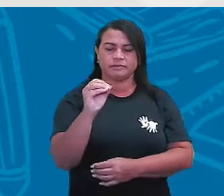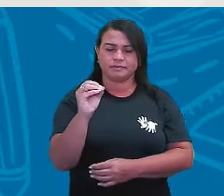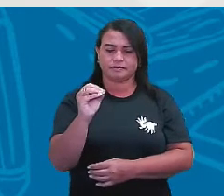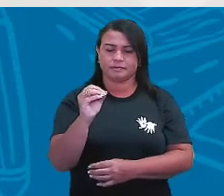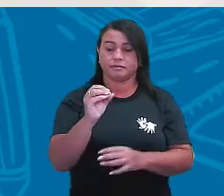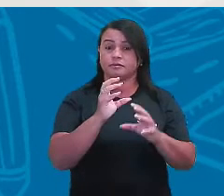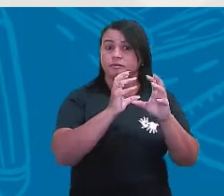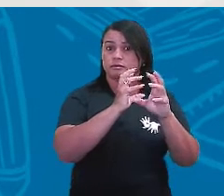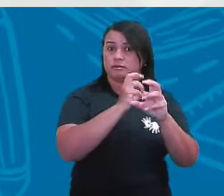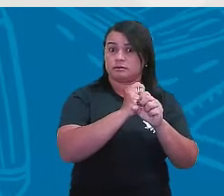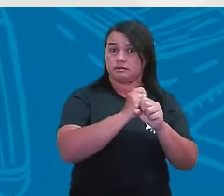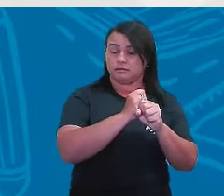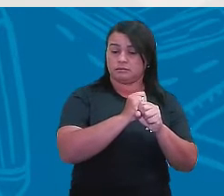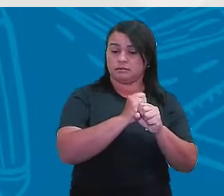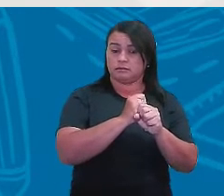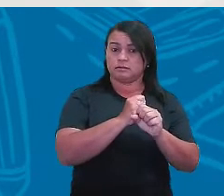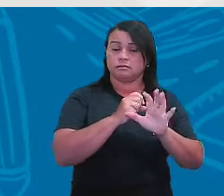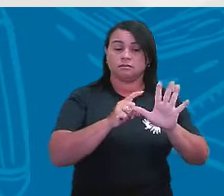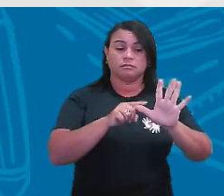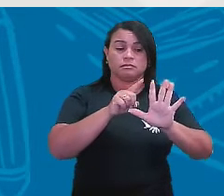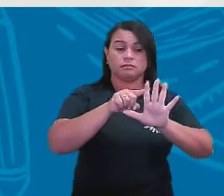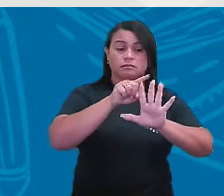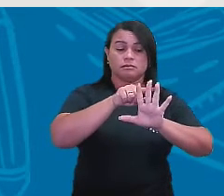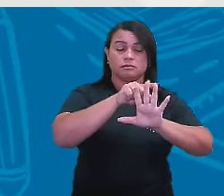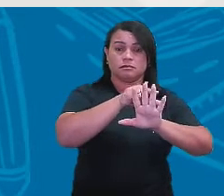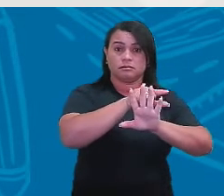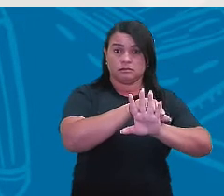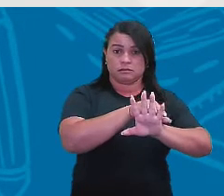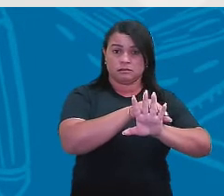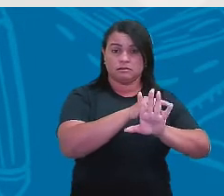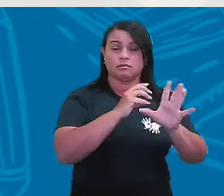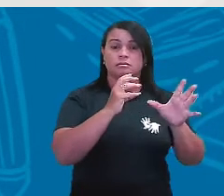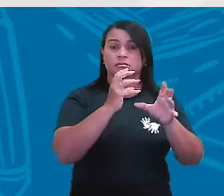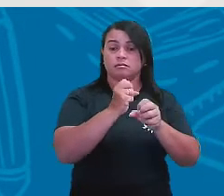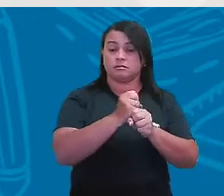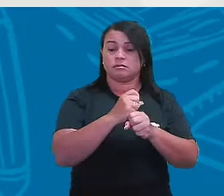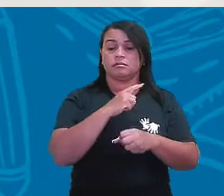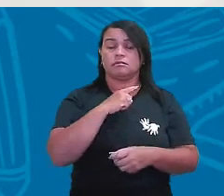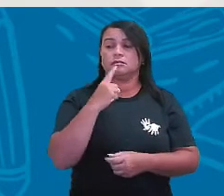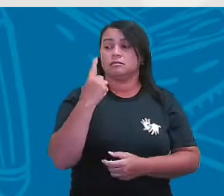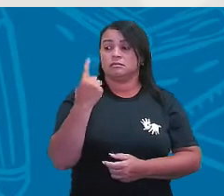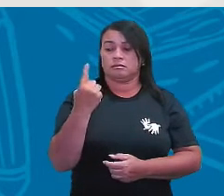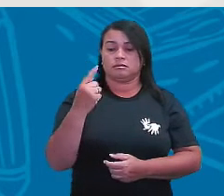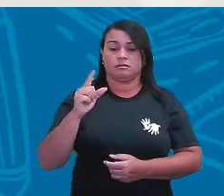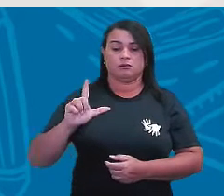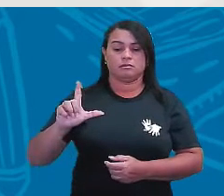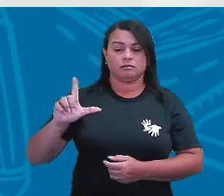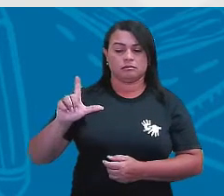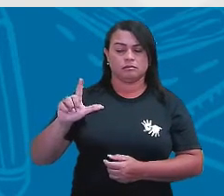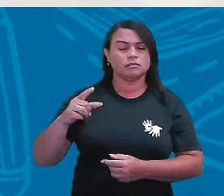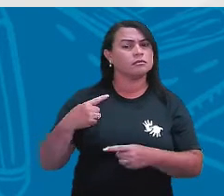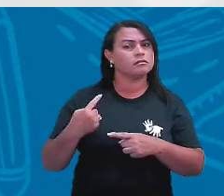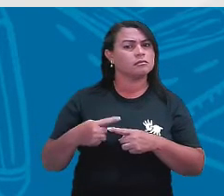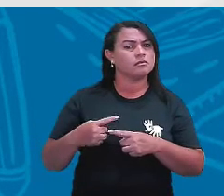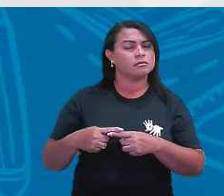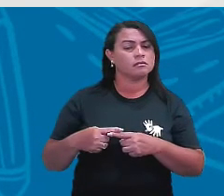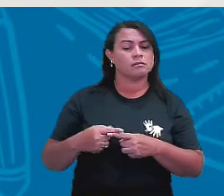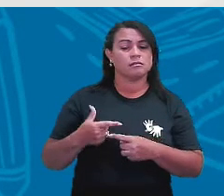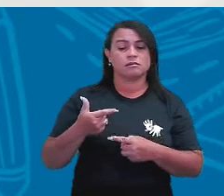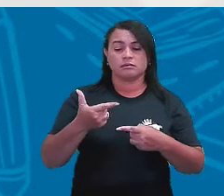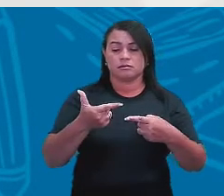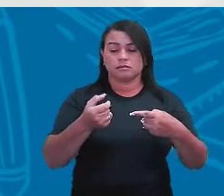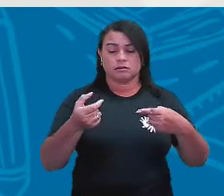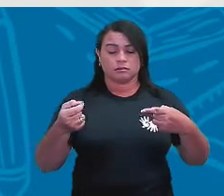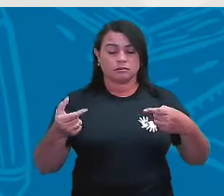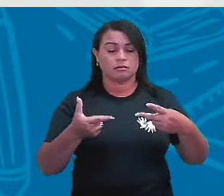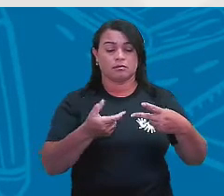juntar todas elas, eu vou ter uma garrafa de 1 litro, tá? Porque 200 mais